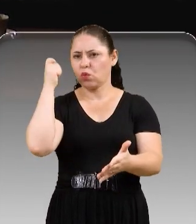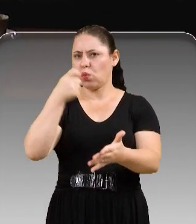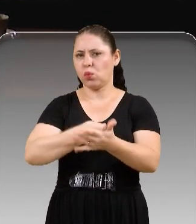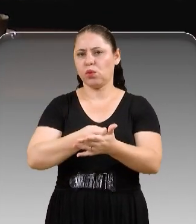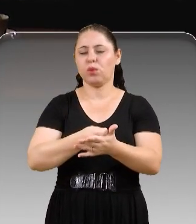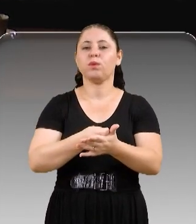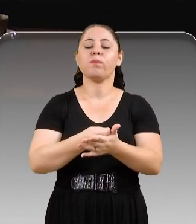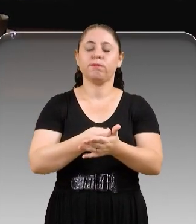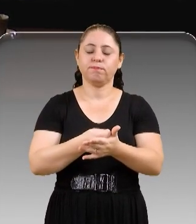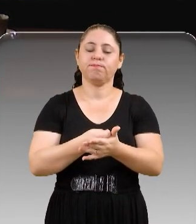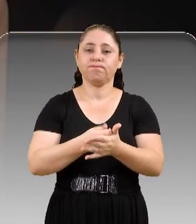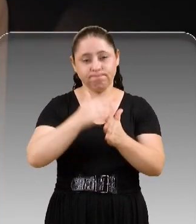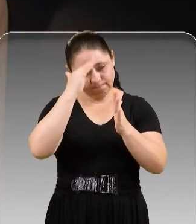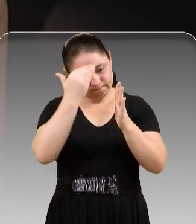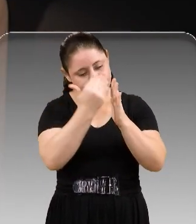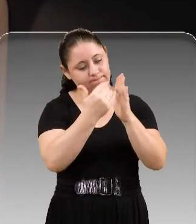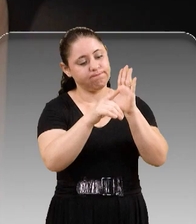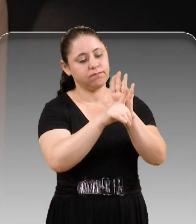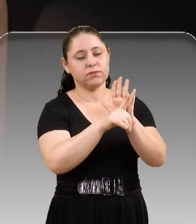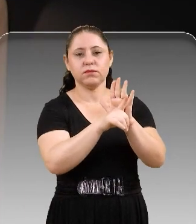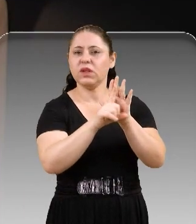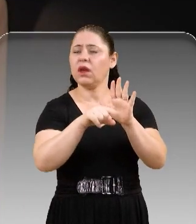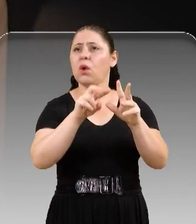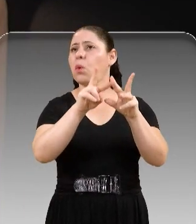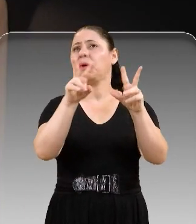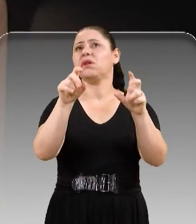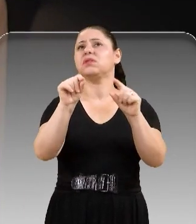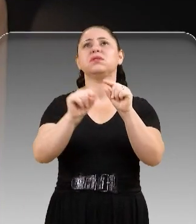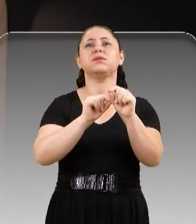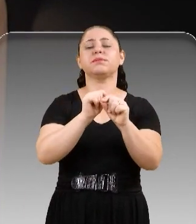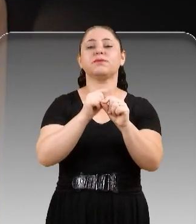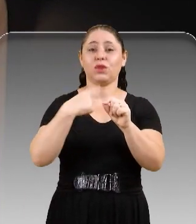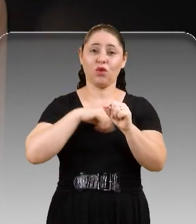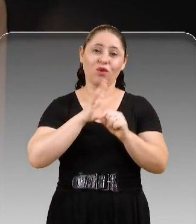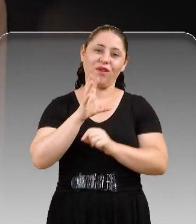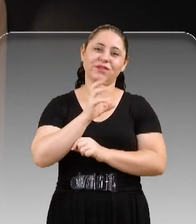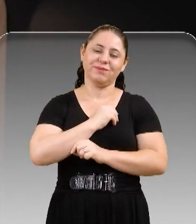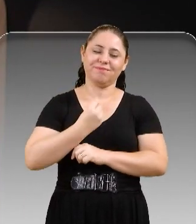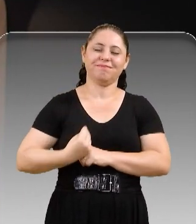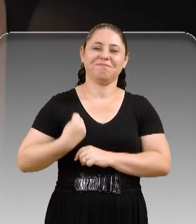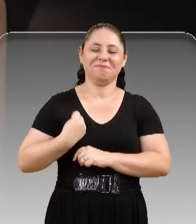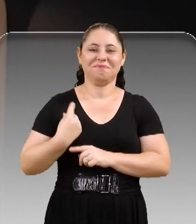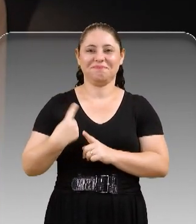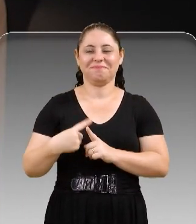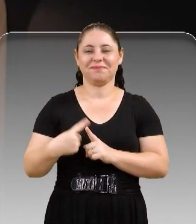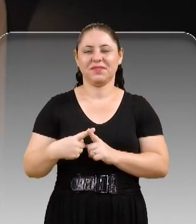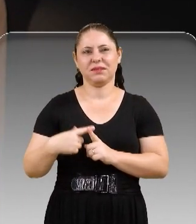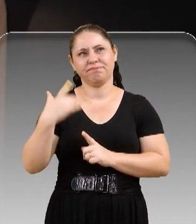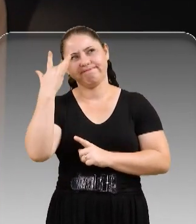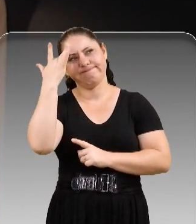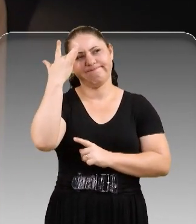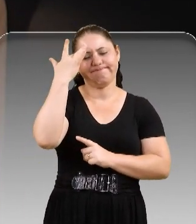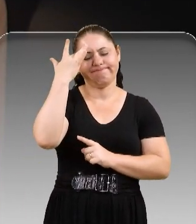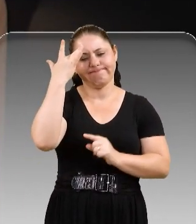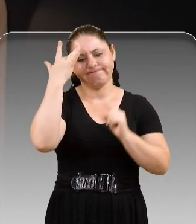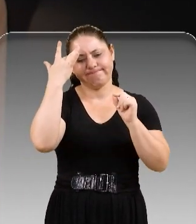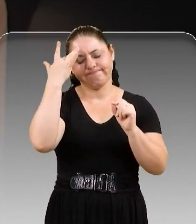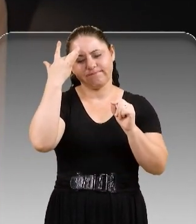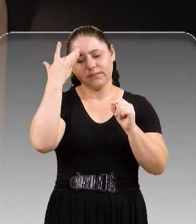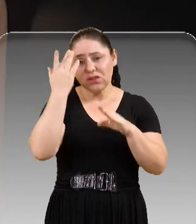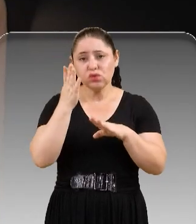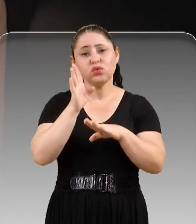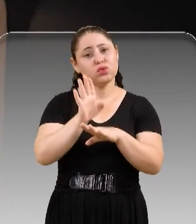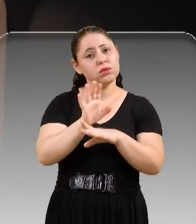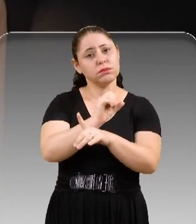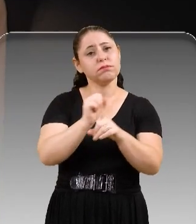ser cumpridas. Então, é uma questão assim que a gente gosta, né, participa, porque penso que dá